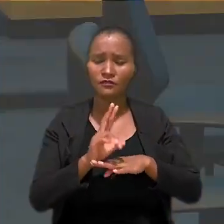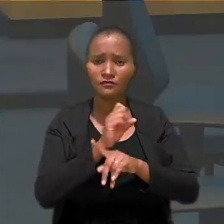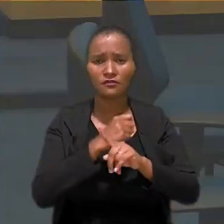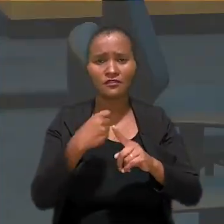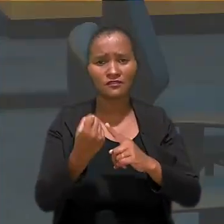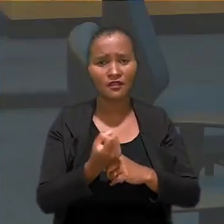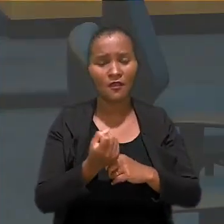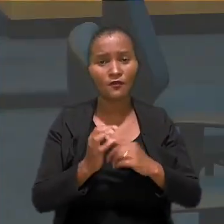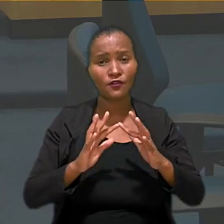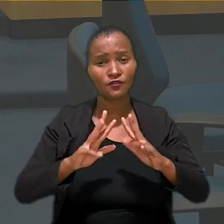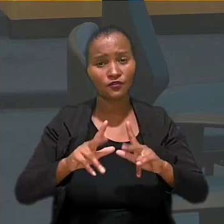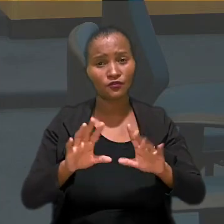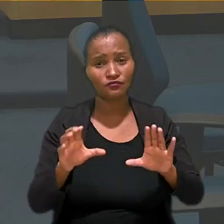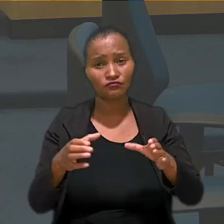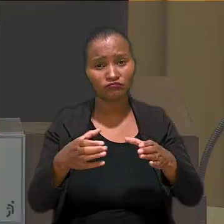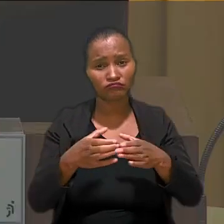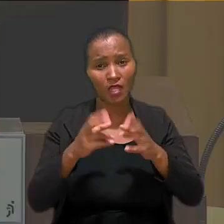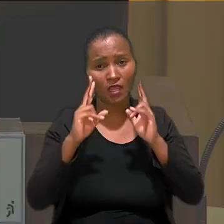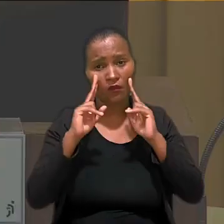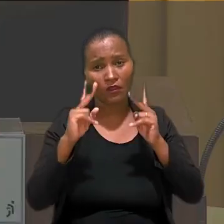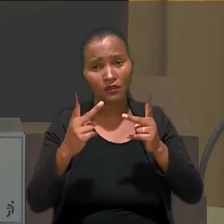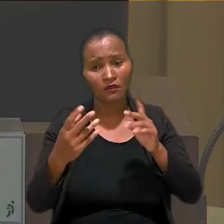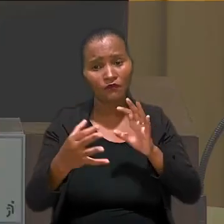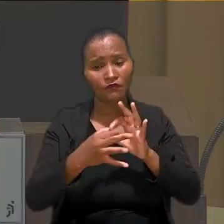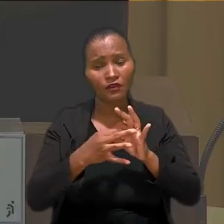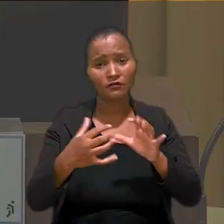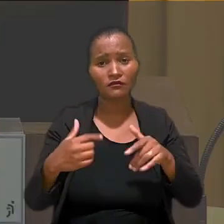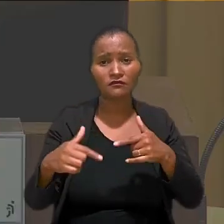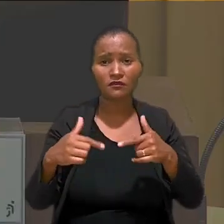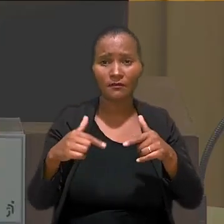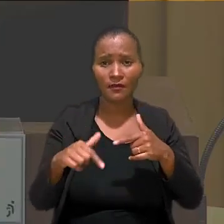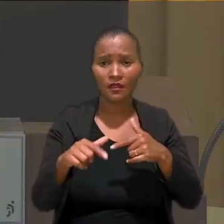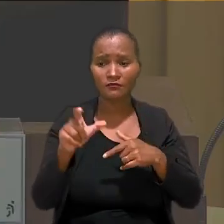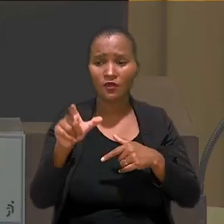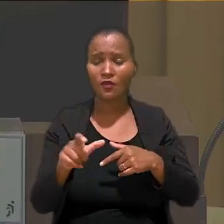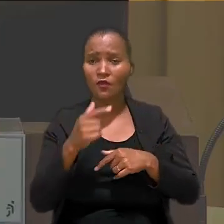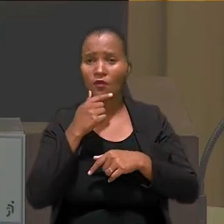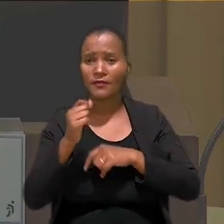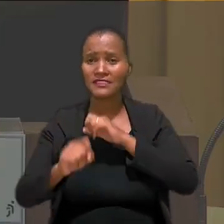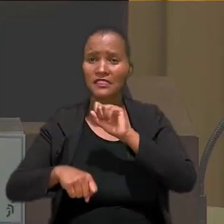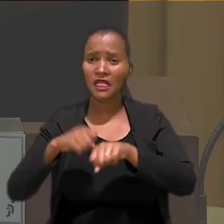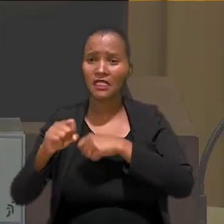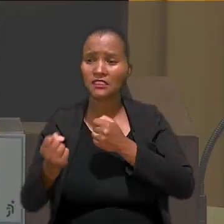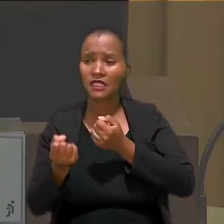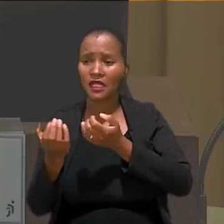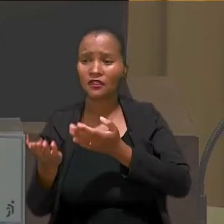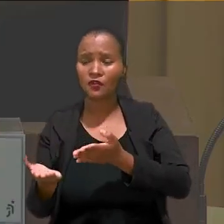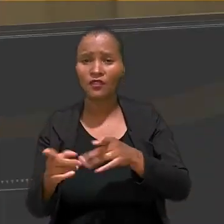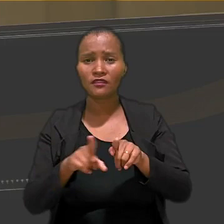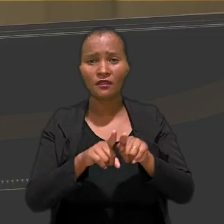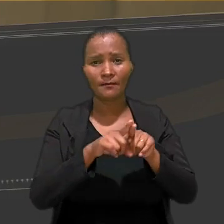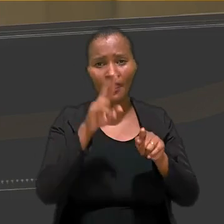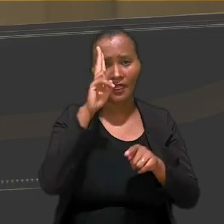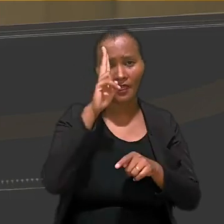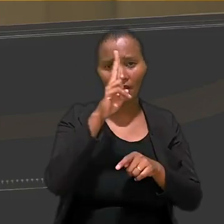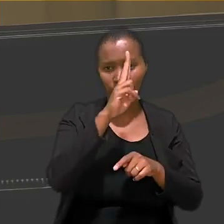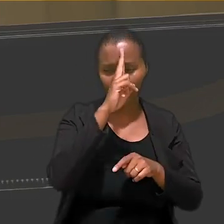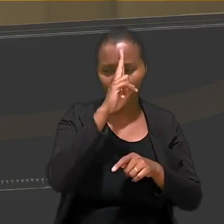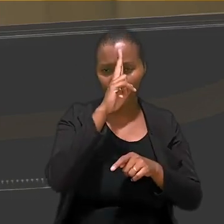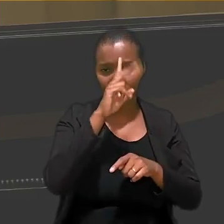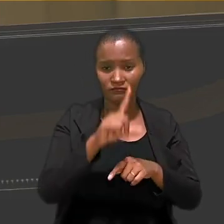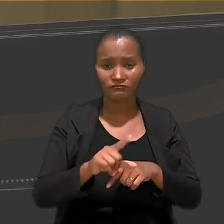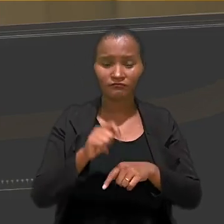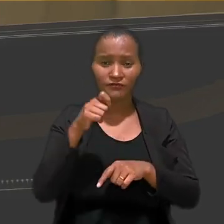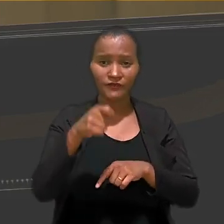social. Por unanimidade, o colegiado reconheceu o vínculo de emprego entre o ciclista entregador e a Uber. Com a decisão,